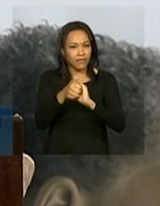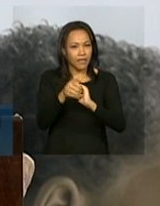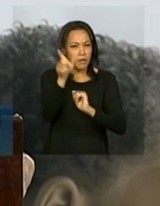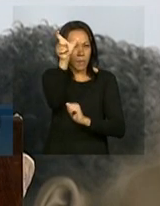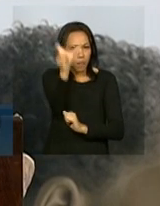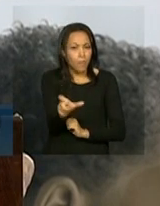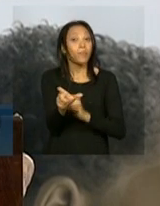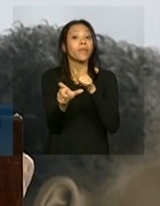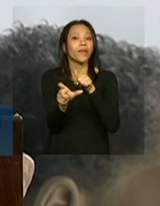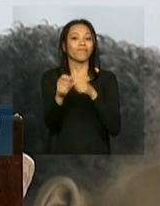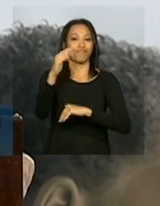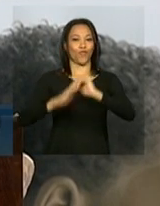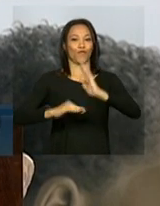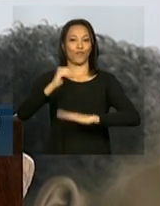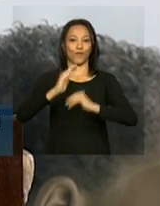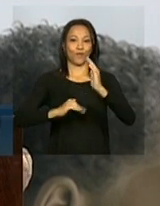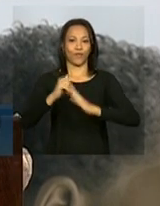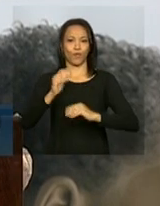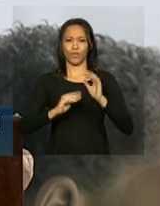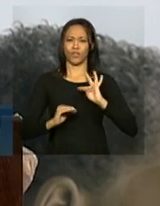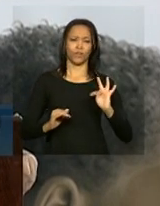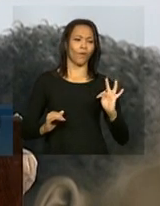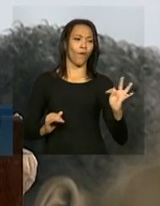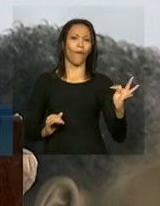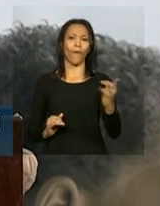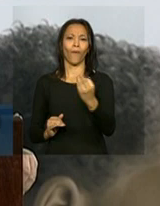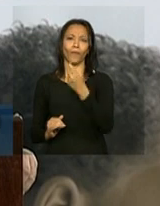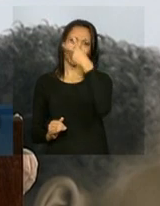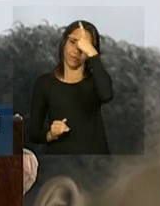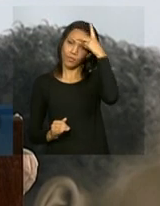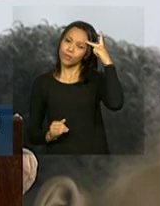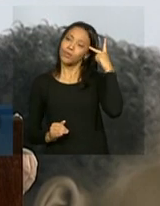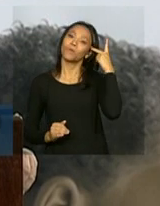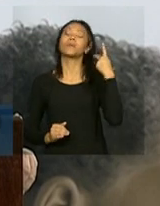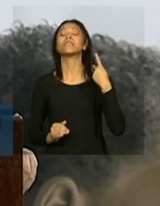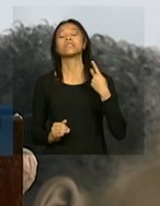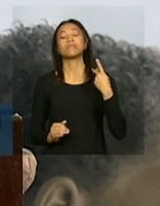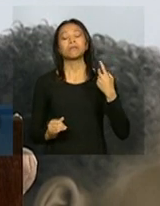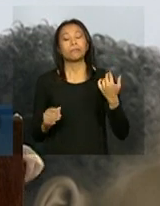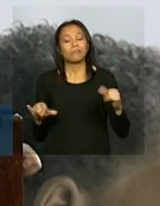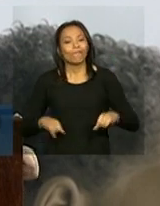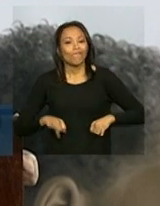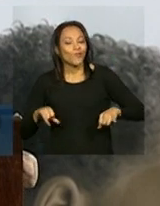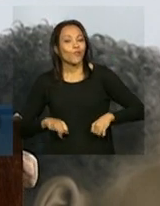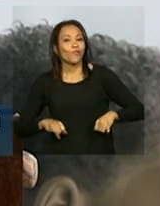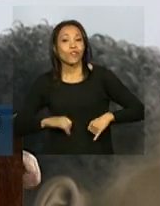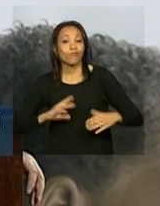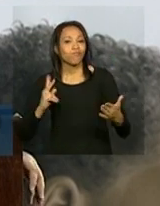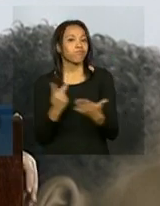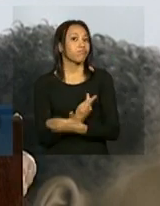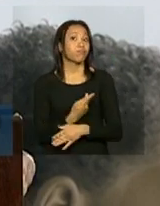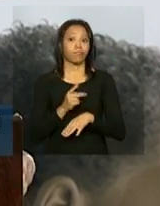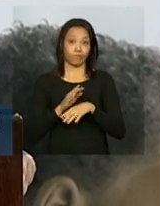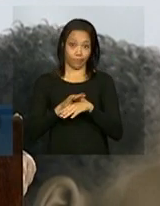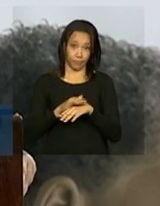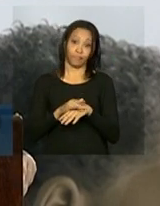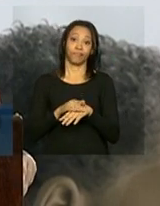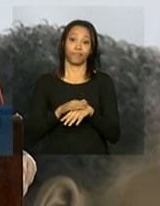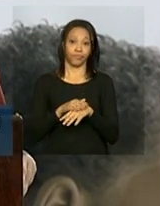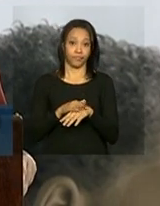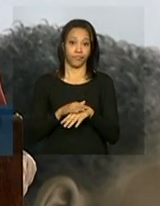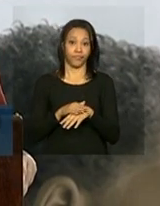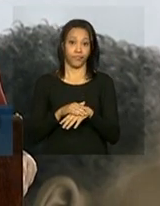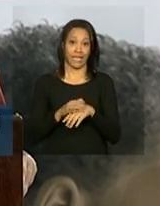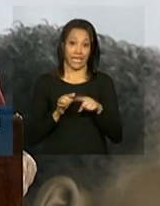profissional que todas as pessoas, principalmente quando estão fragilizadas por uma doença,